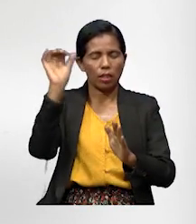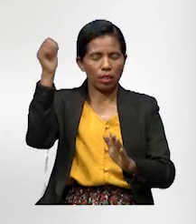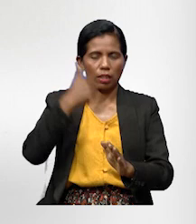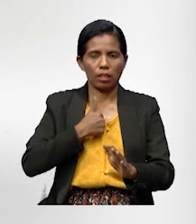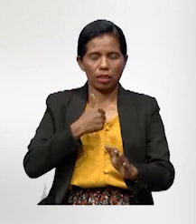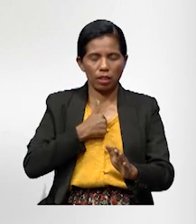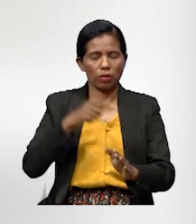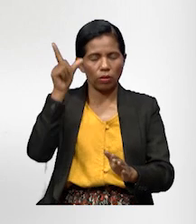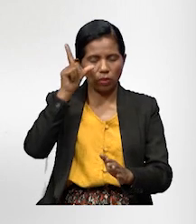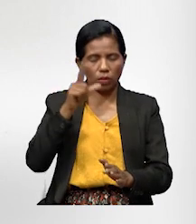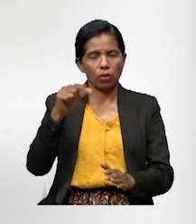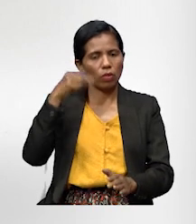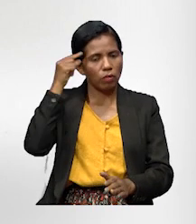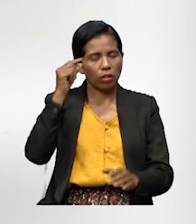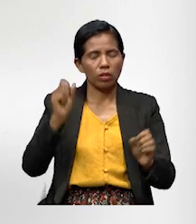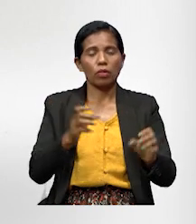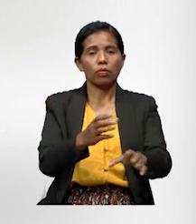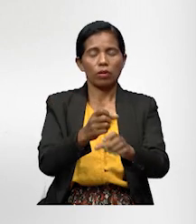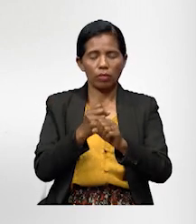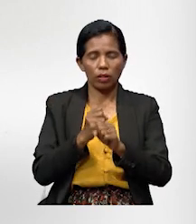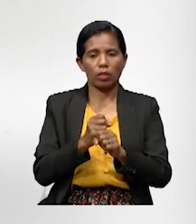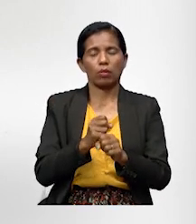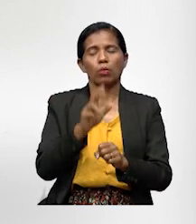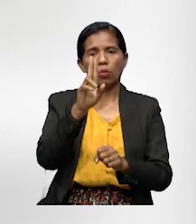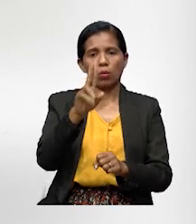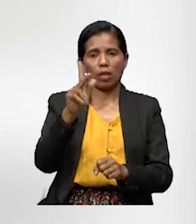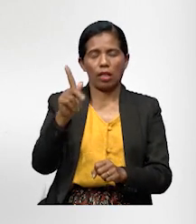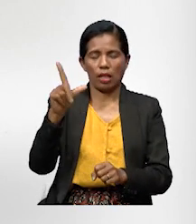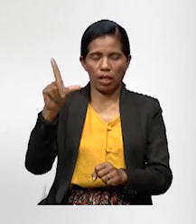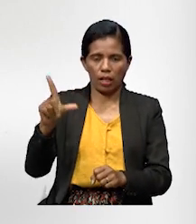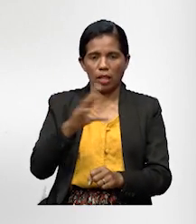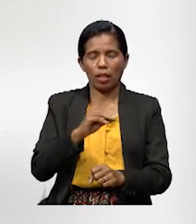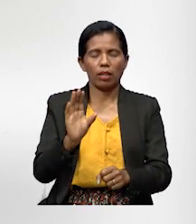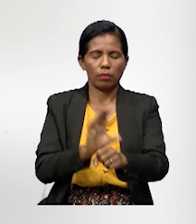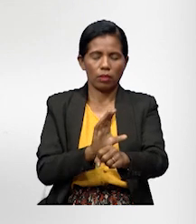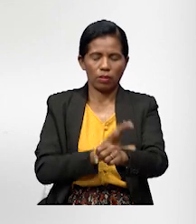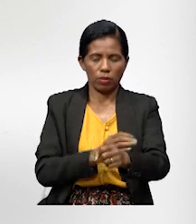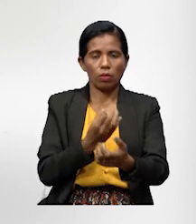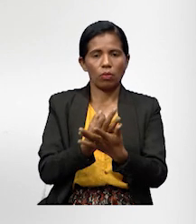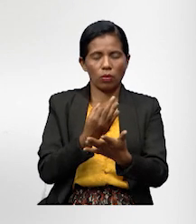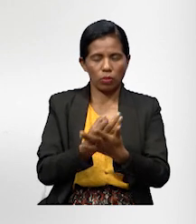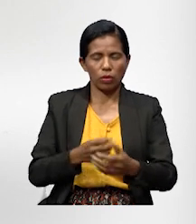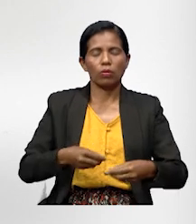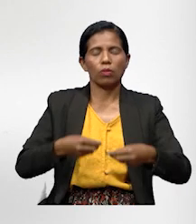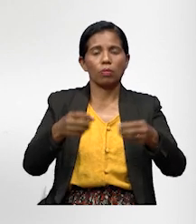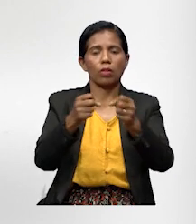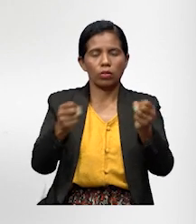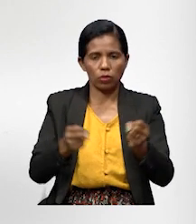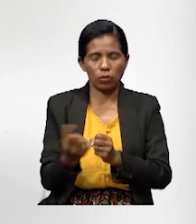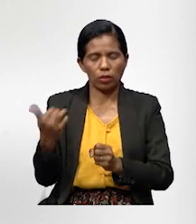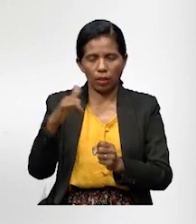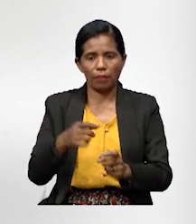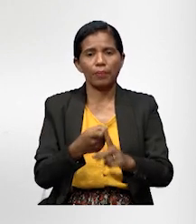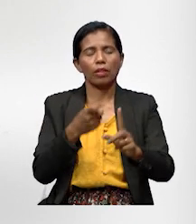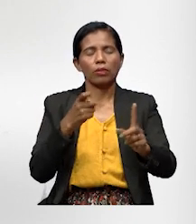Guterres Luolo, governo sem fotos ricas uma pitlaek, computador no subsídio da administração Sucucira. Le Rússi